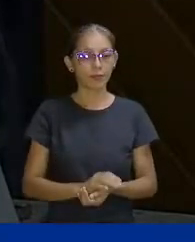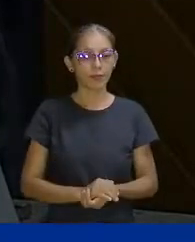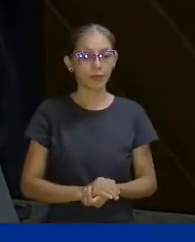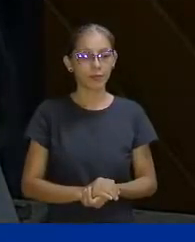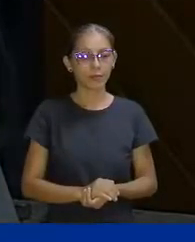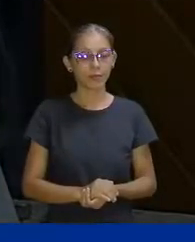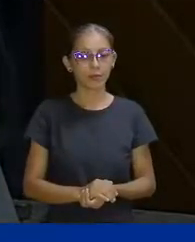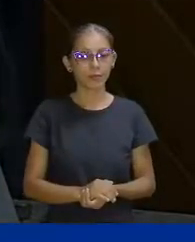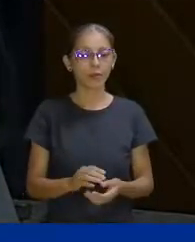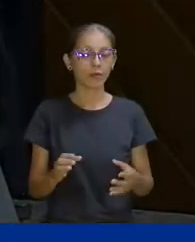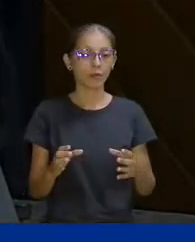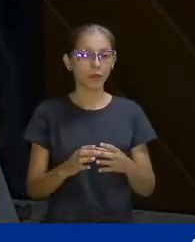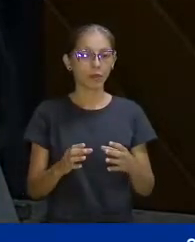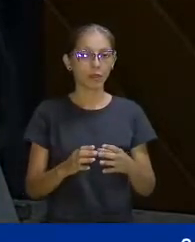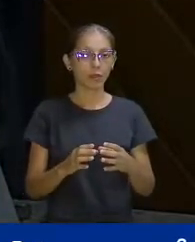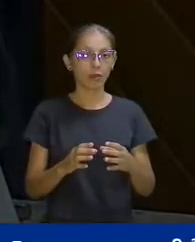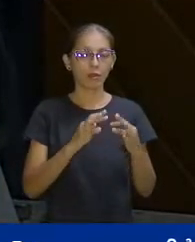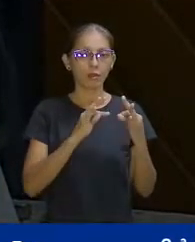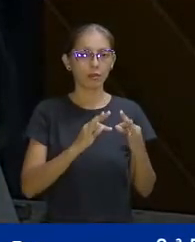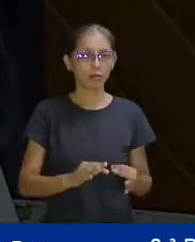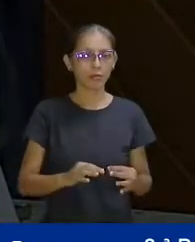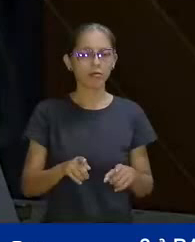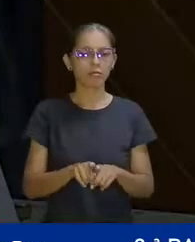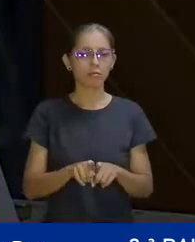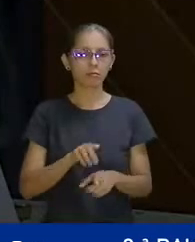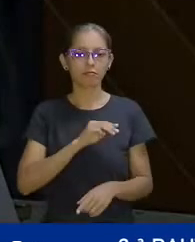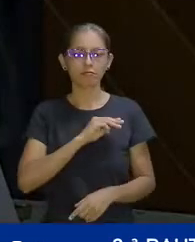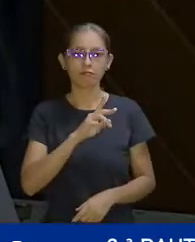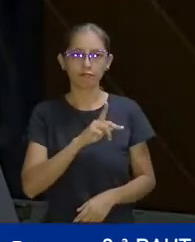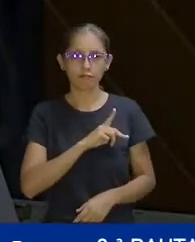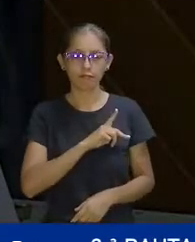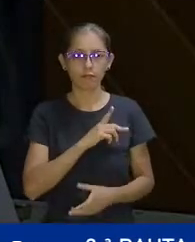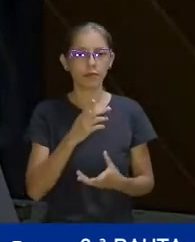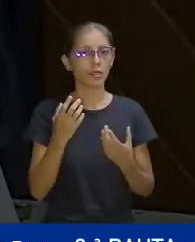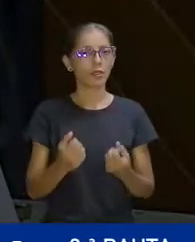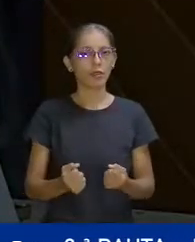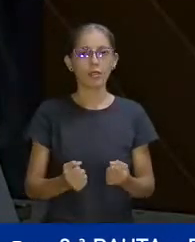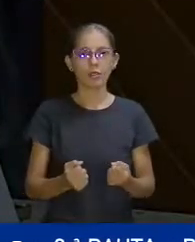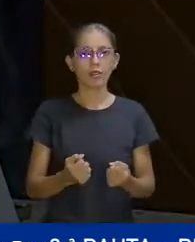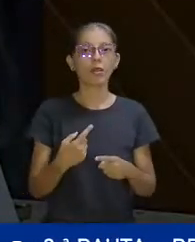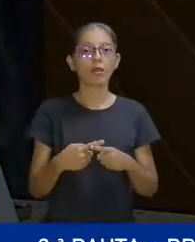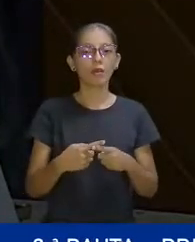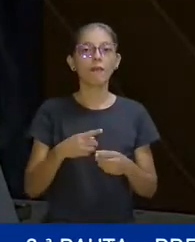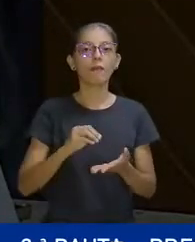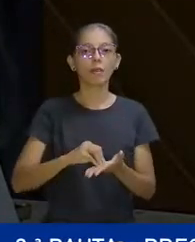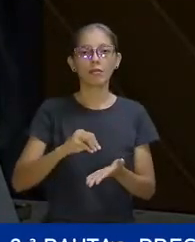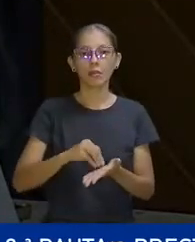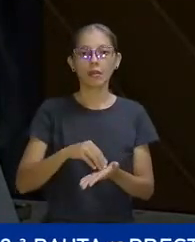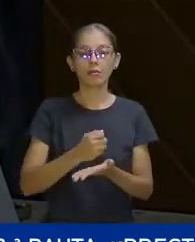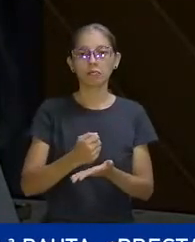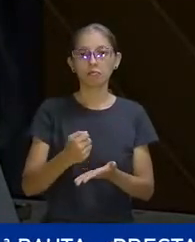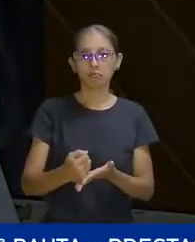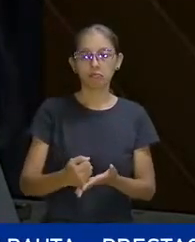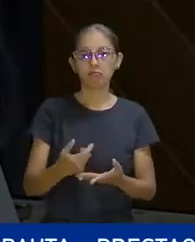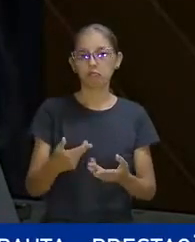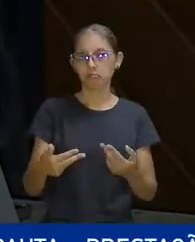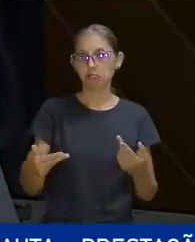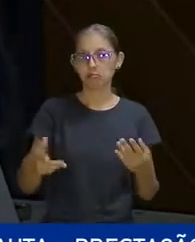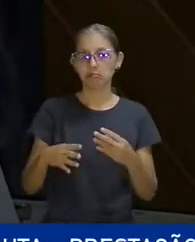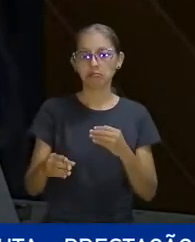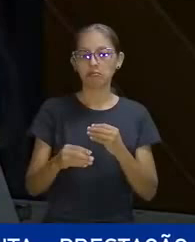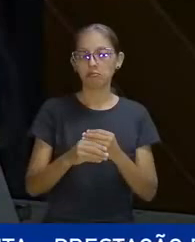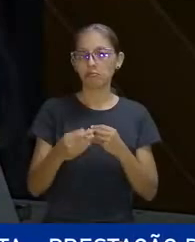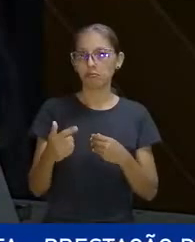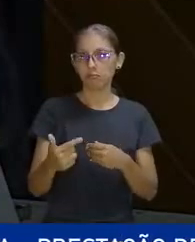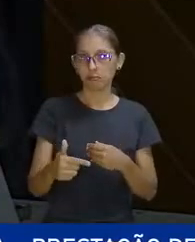quanto o Ministério Público Eleitoral opinaram pela desaprovação das contas em razão da ausência de comprovação por documento fiscal idôneo que